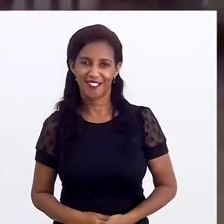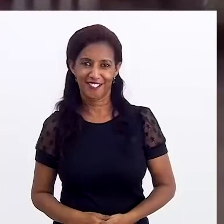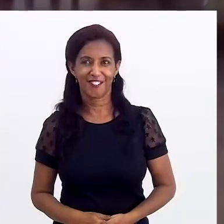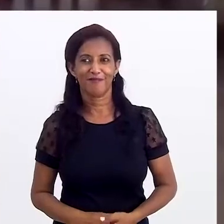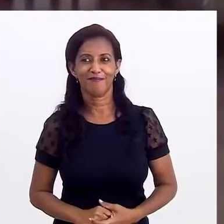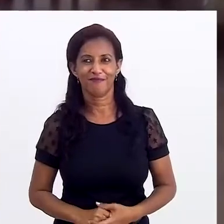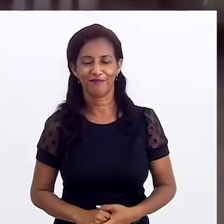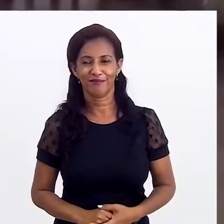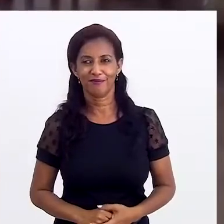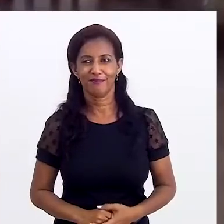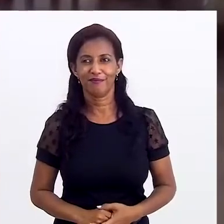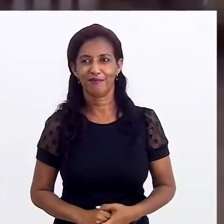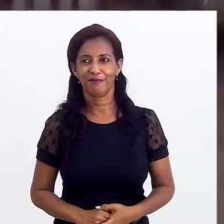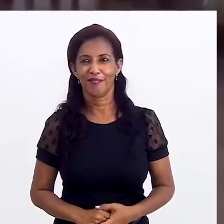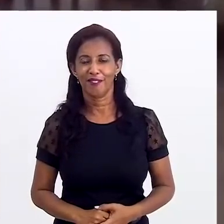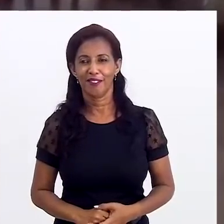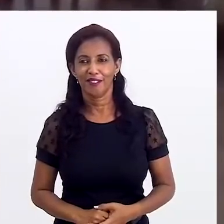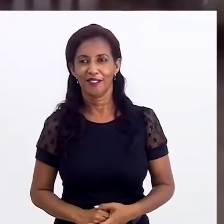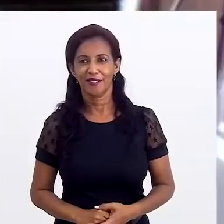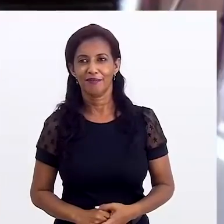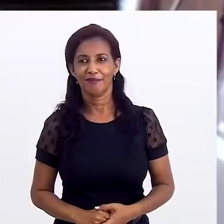interseção.